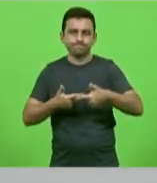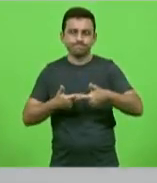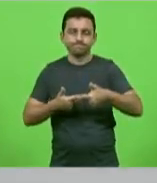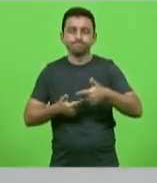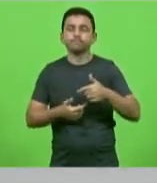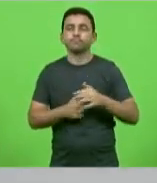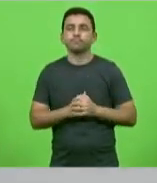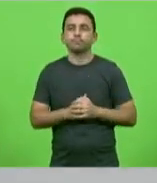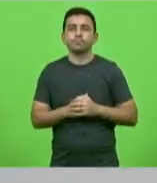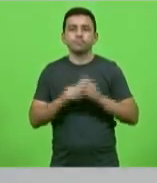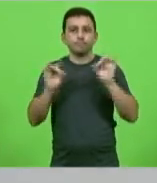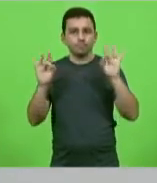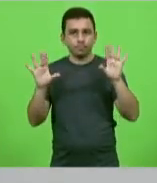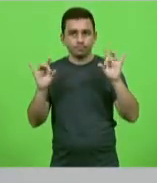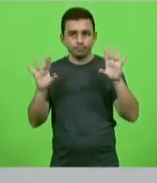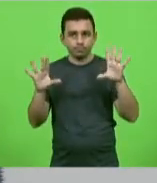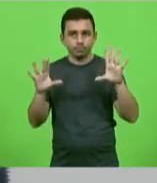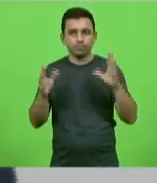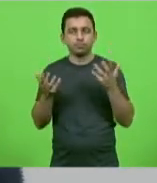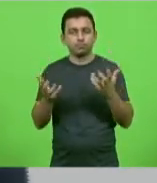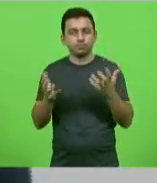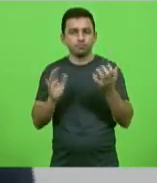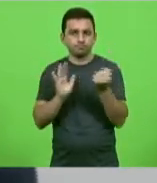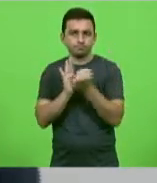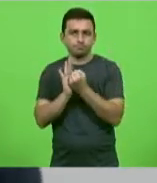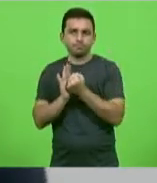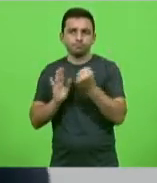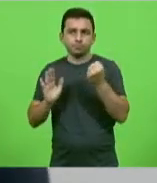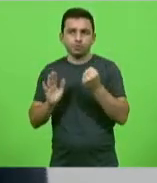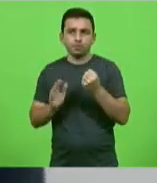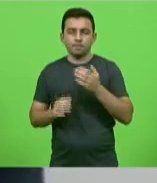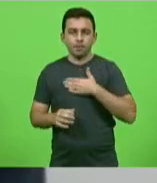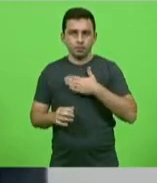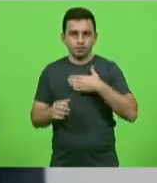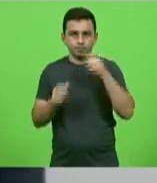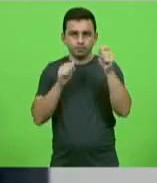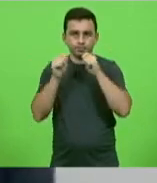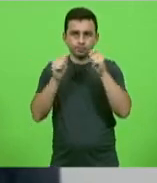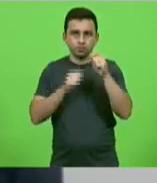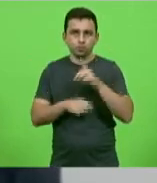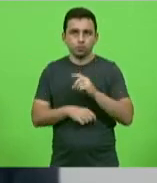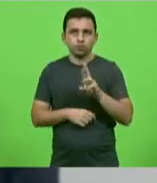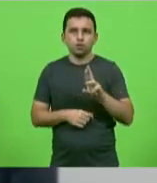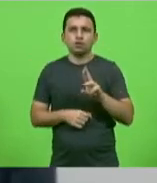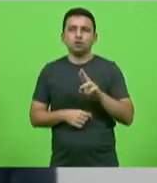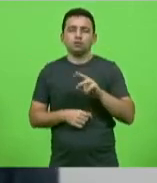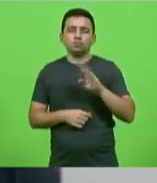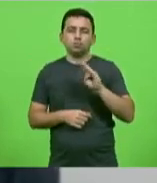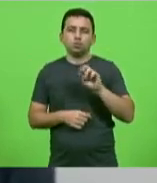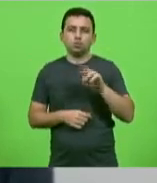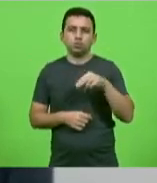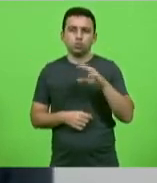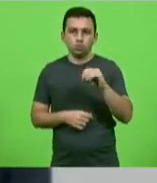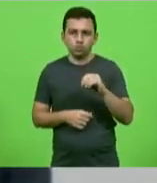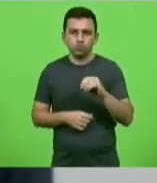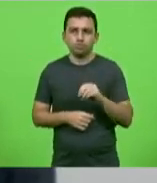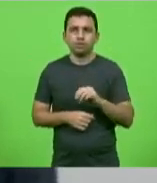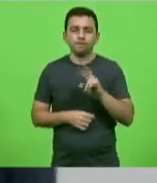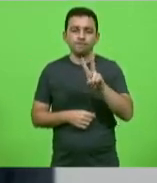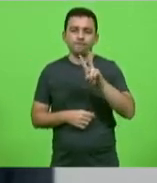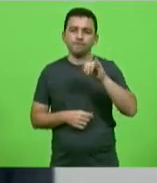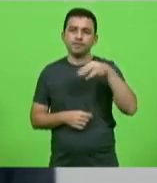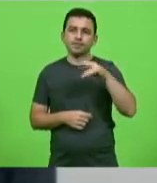Em especial, aqui gostaria de registrar os meus assessores, Dr. Bruno Duarte Ramos, Dr.